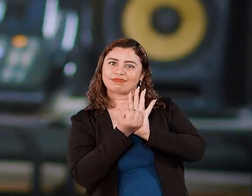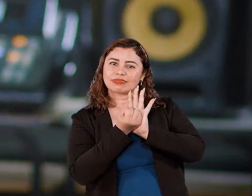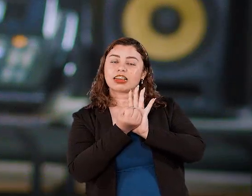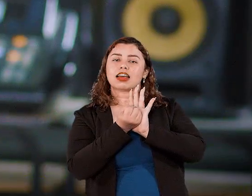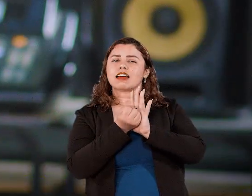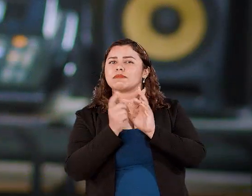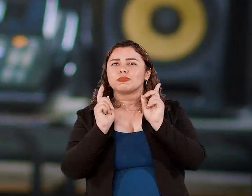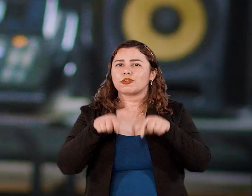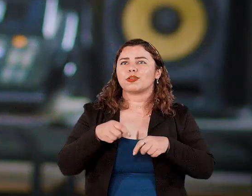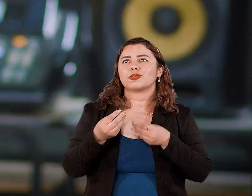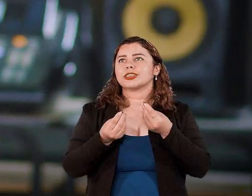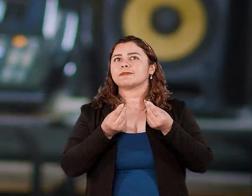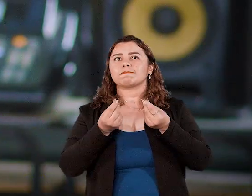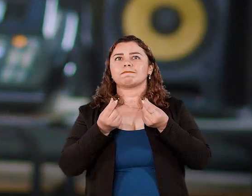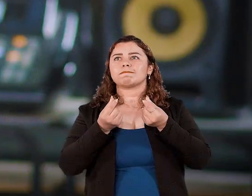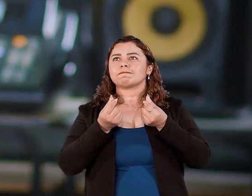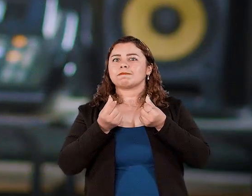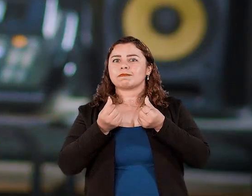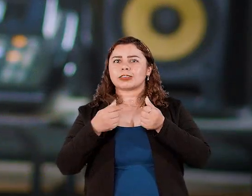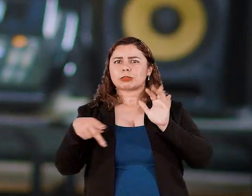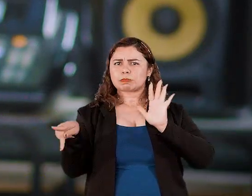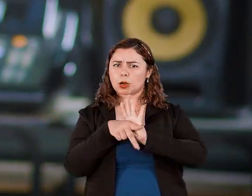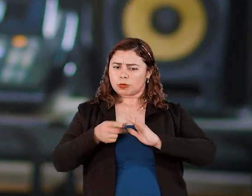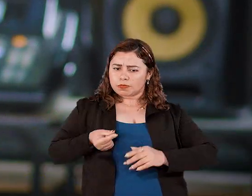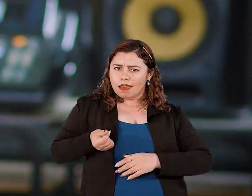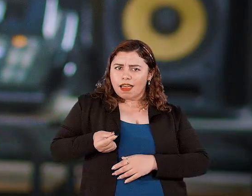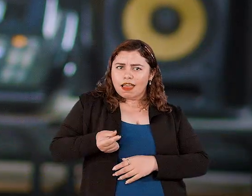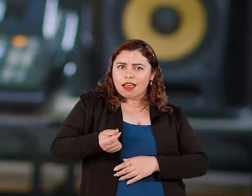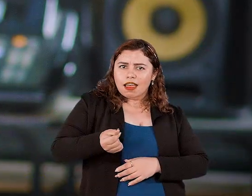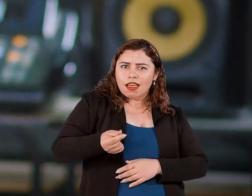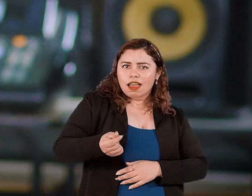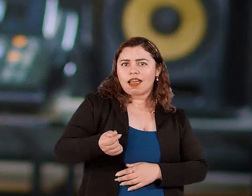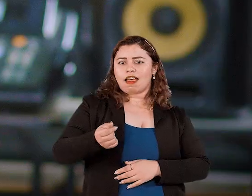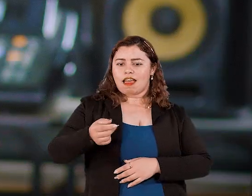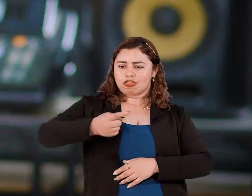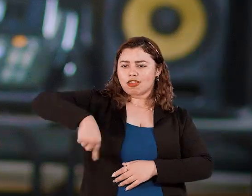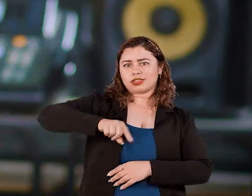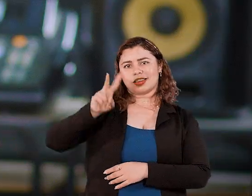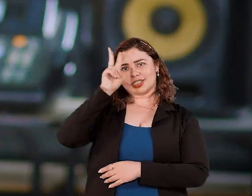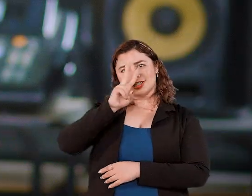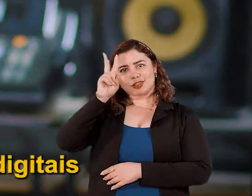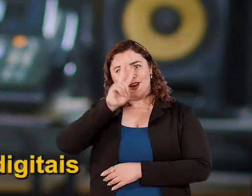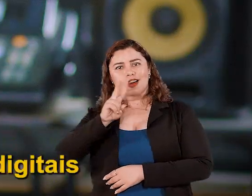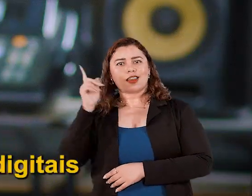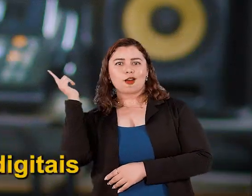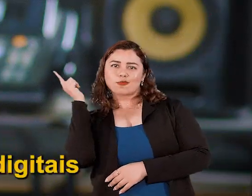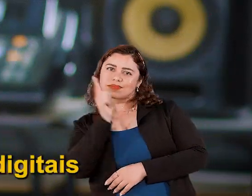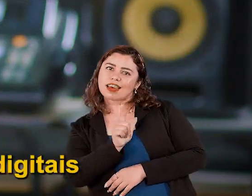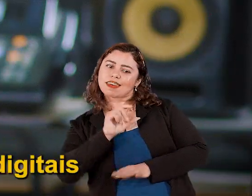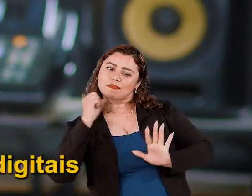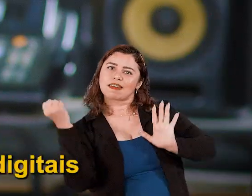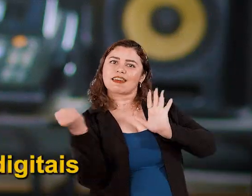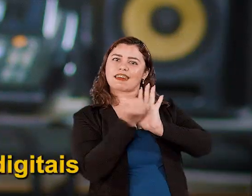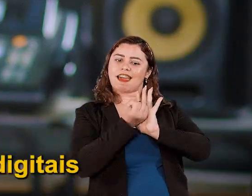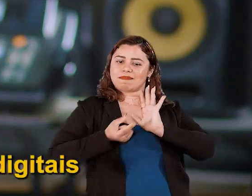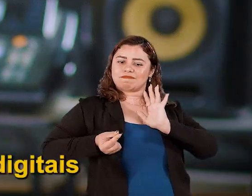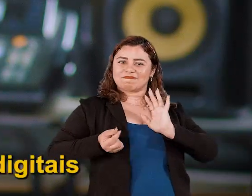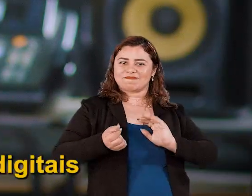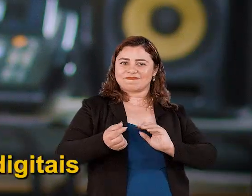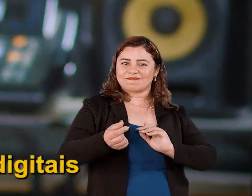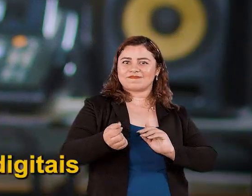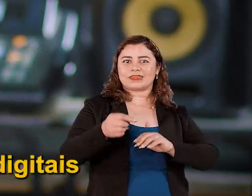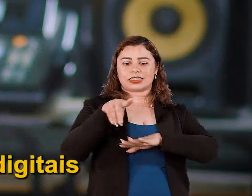a gente poder deixar marcado a nossa história, a gente consegue deixar